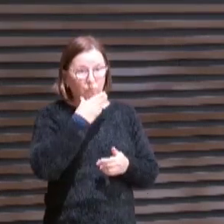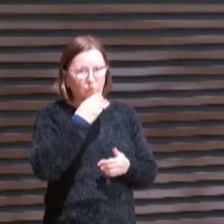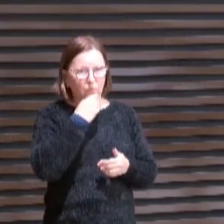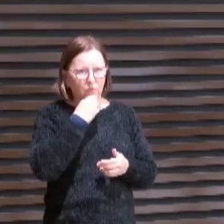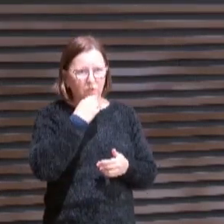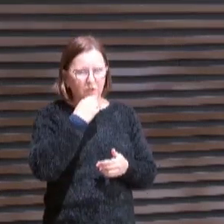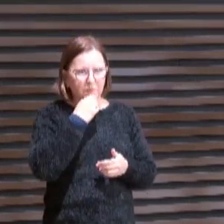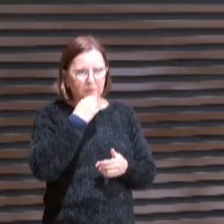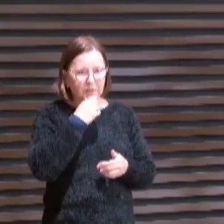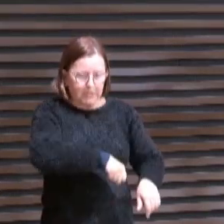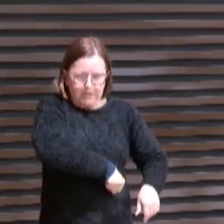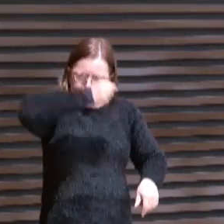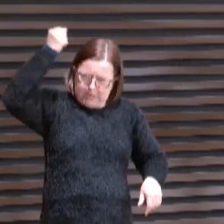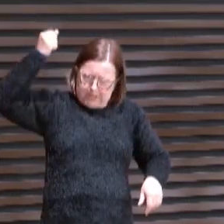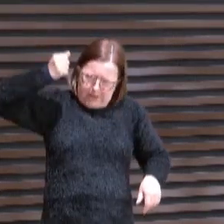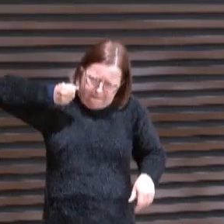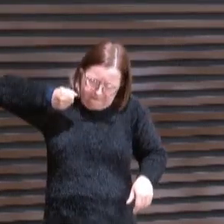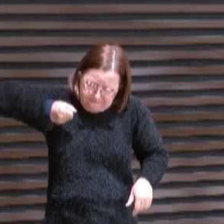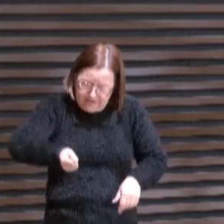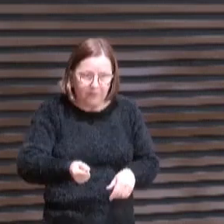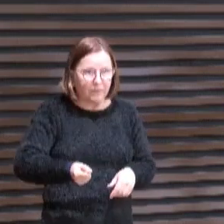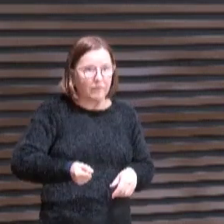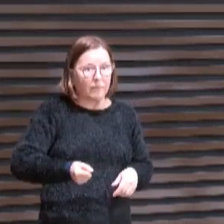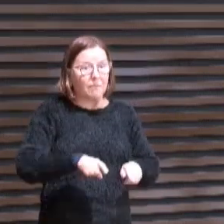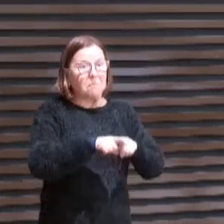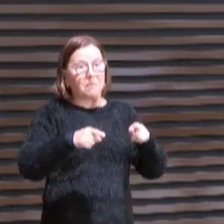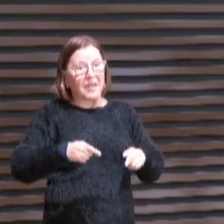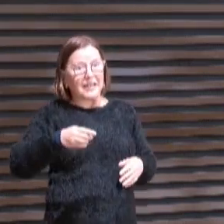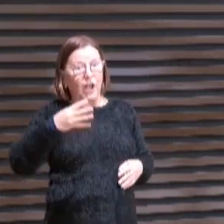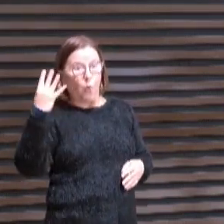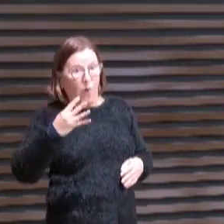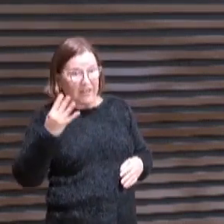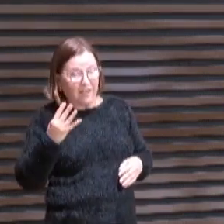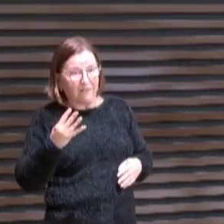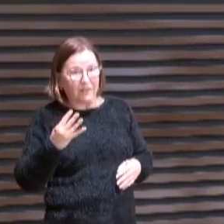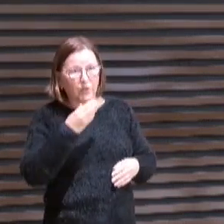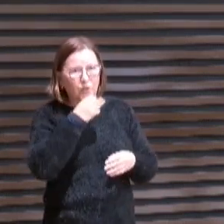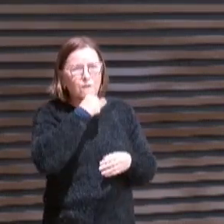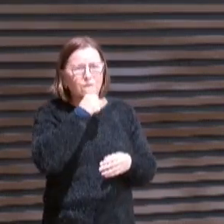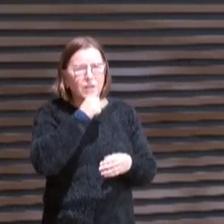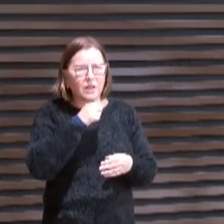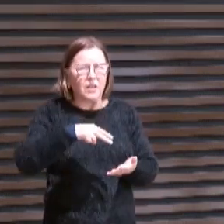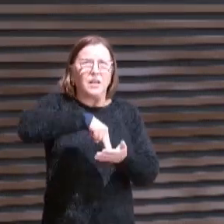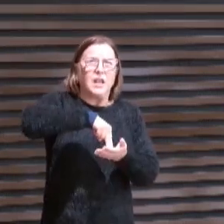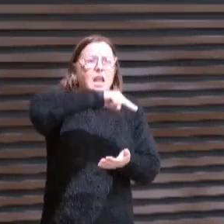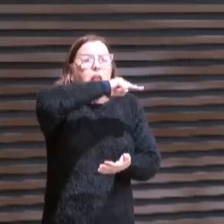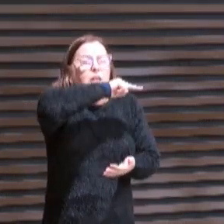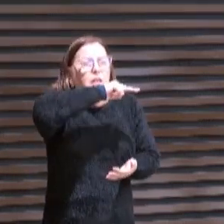de Telêmaco. E pela quarta vez, ele se levanta: em nome de